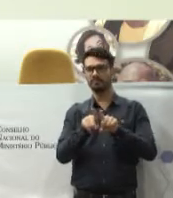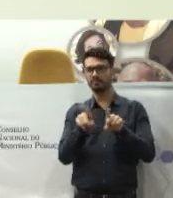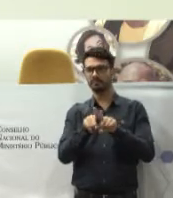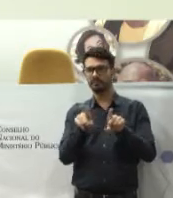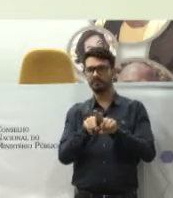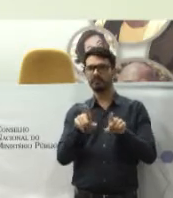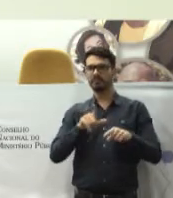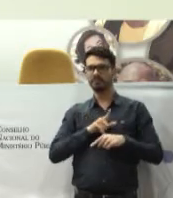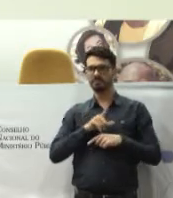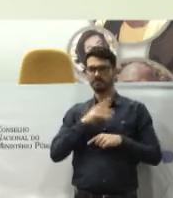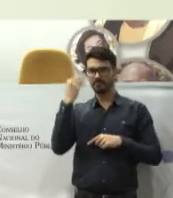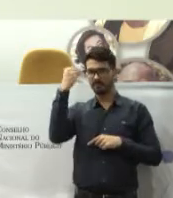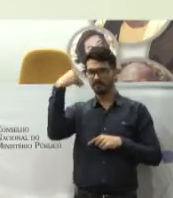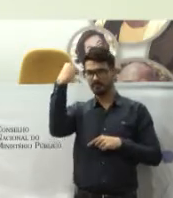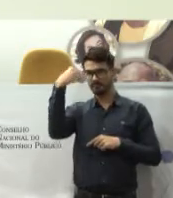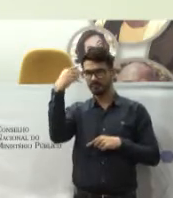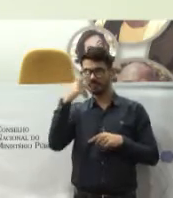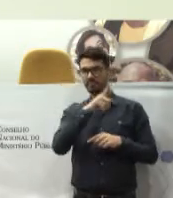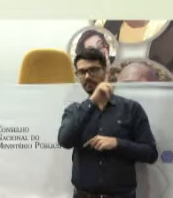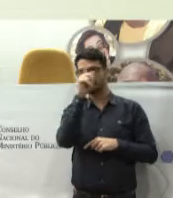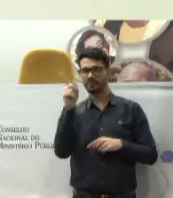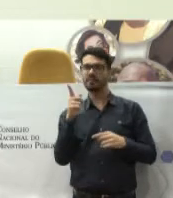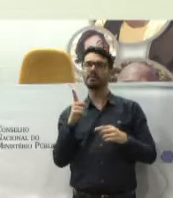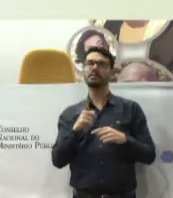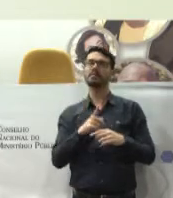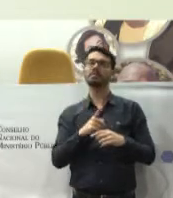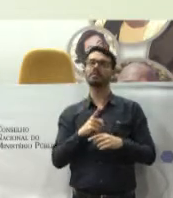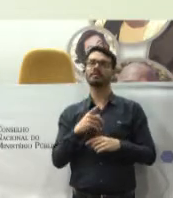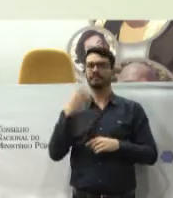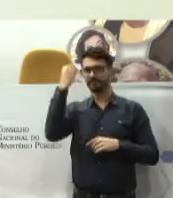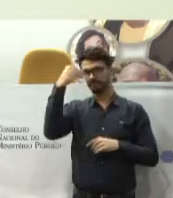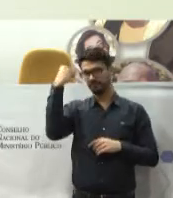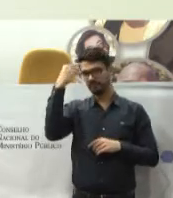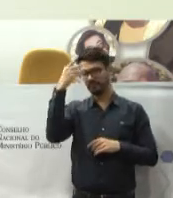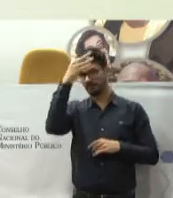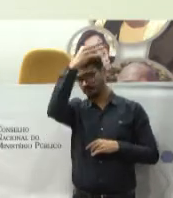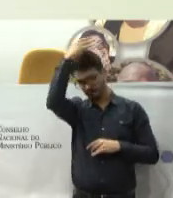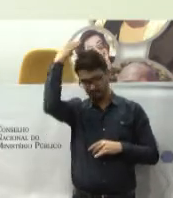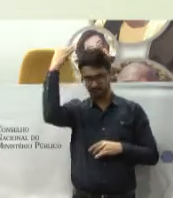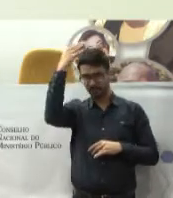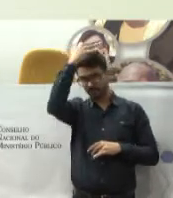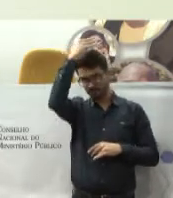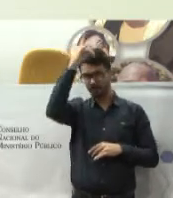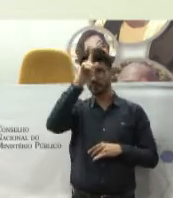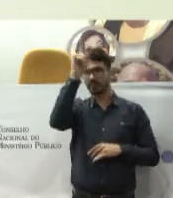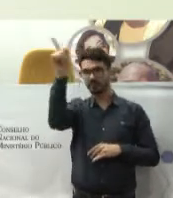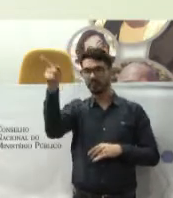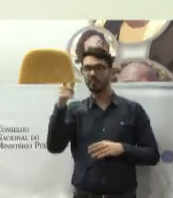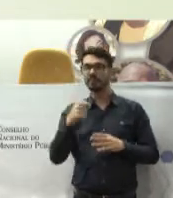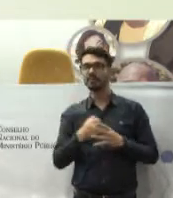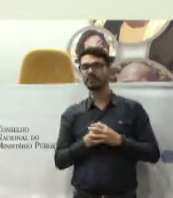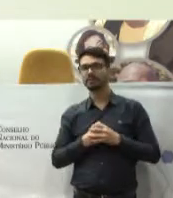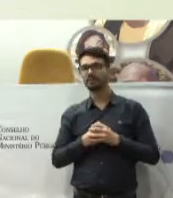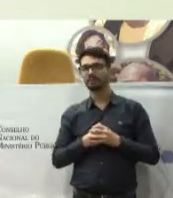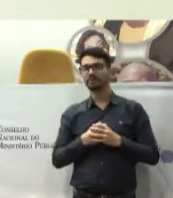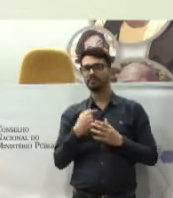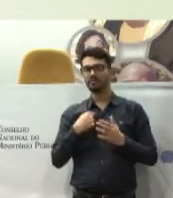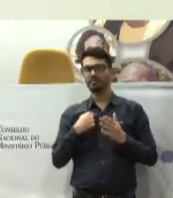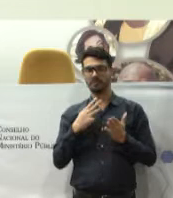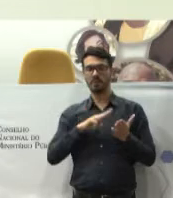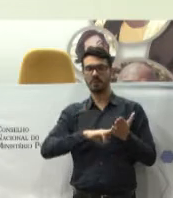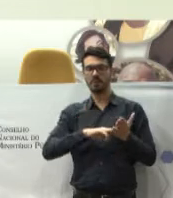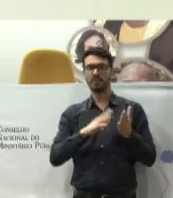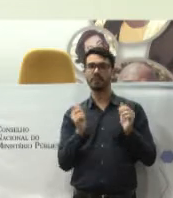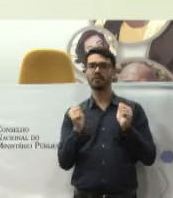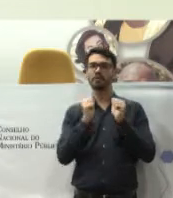no núcleo de autocomposição permanente lá do Espírito Santo, capitaneado pelo colega Francisco Berdeal, da qual eu faço